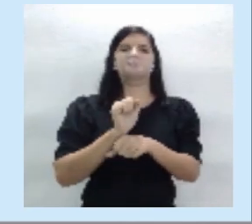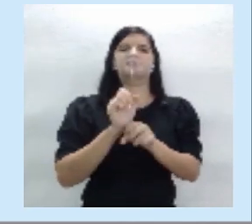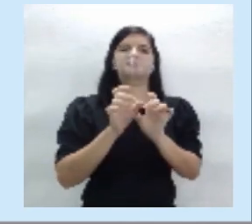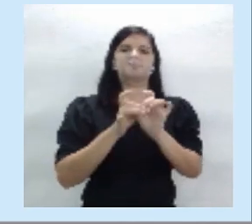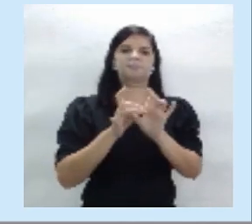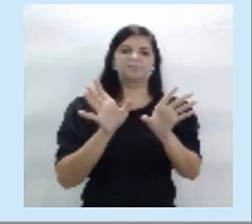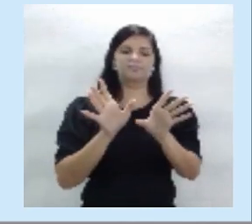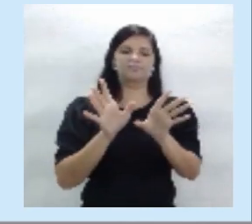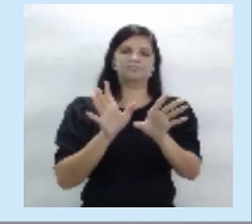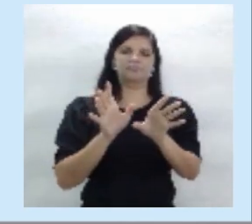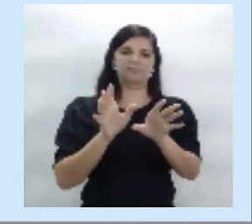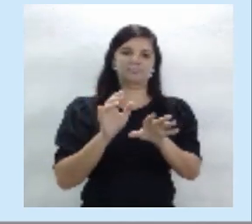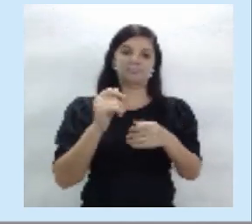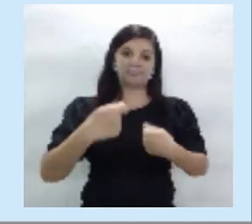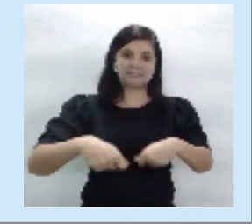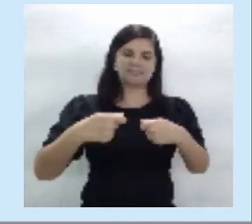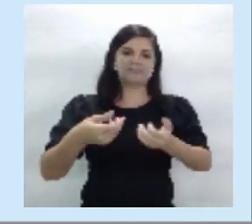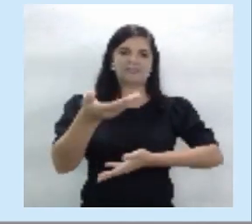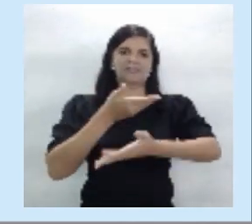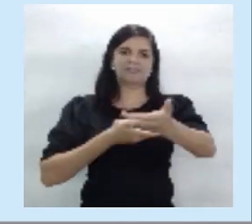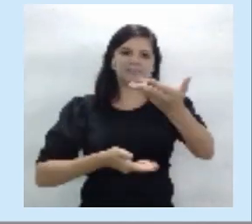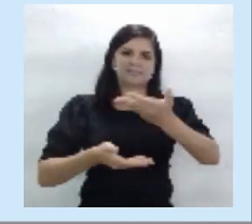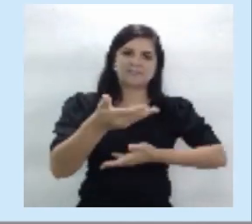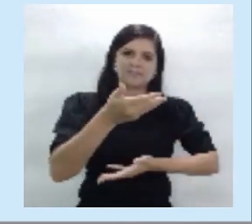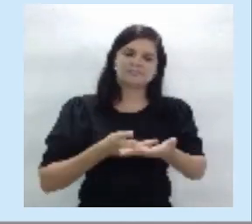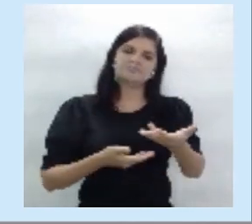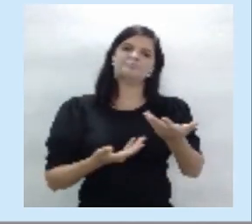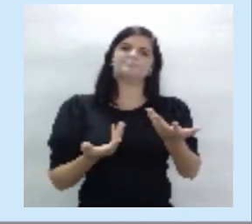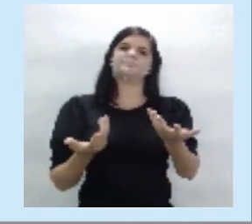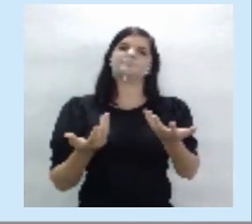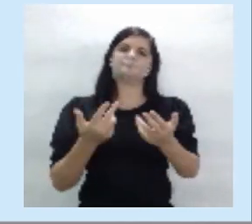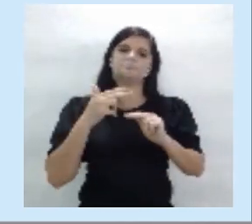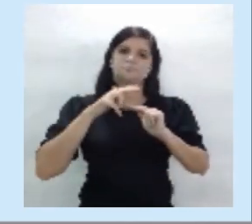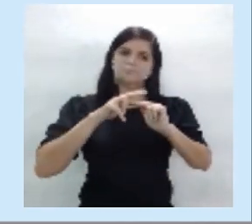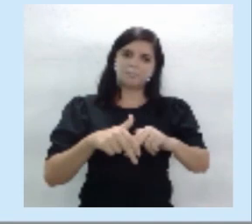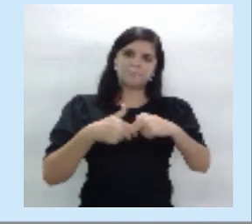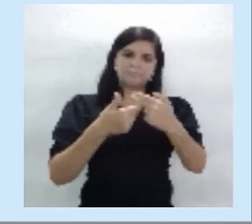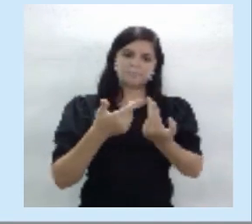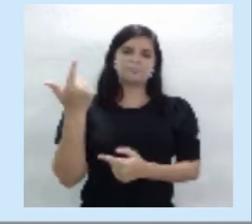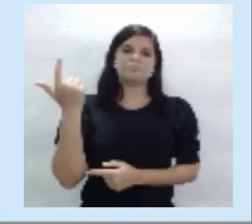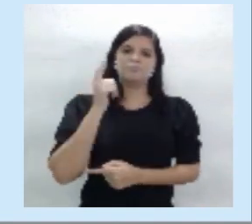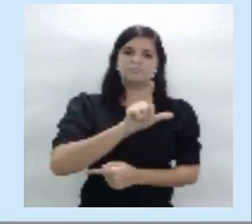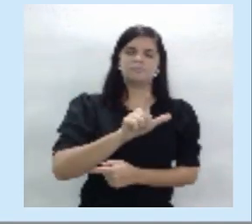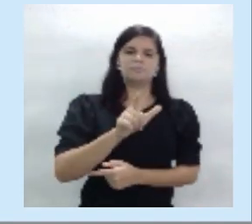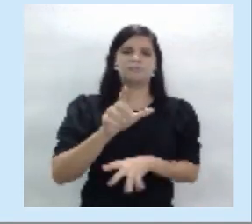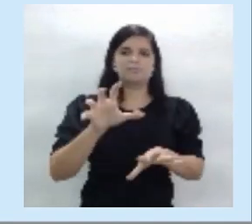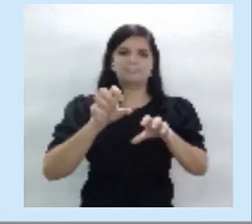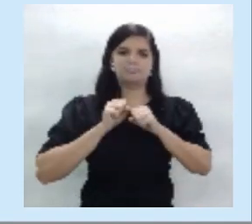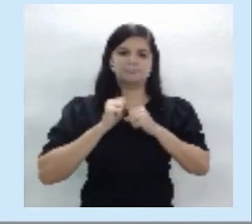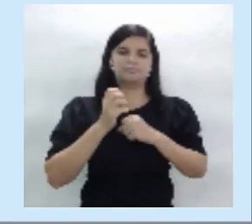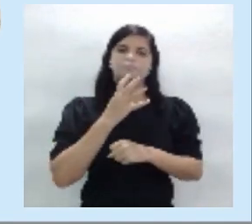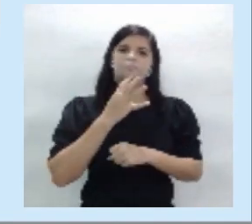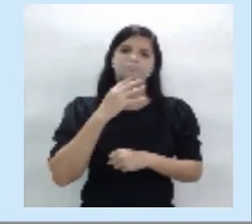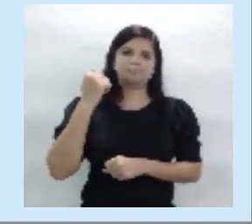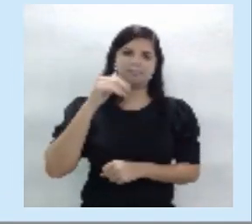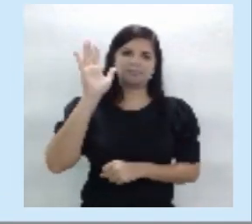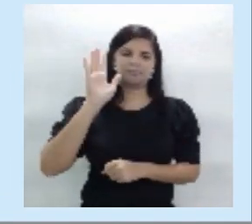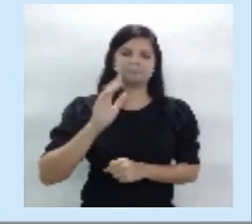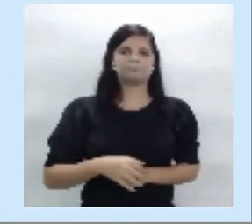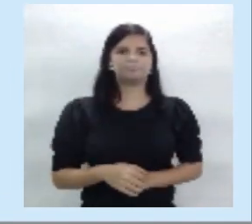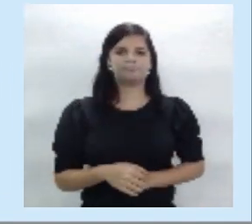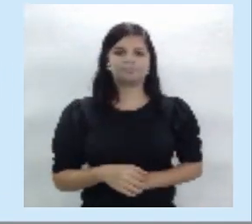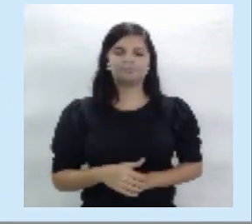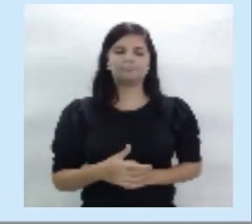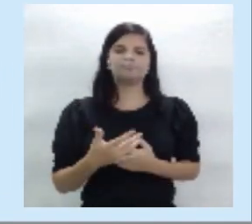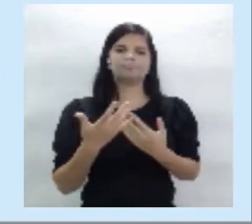vocês interajam com a plataforma, para que dessa forma consigam absorver mais conhecimento. Ok,